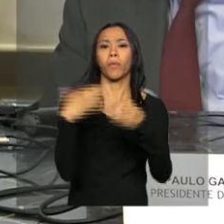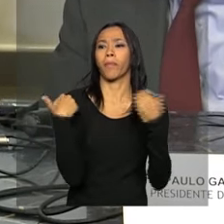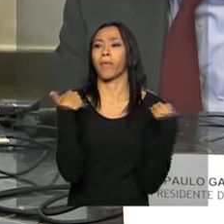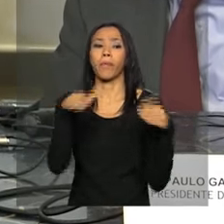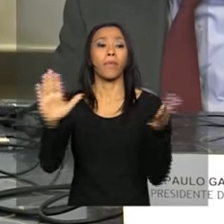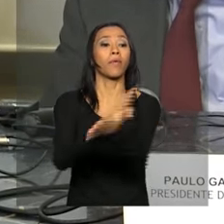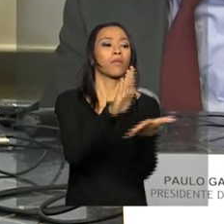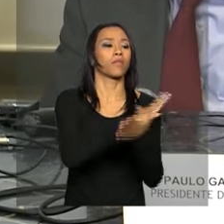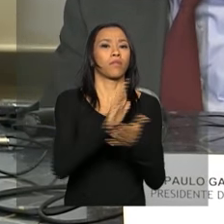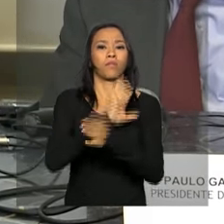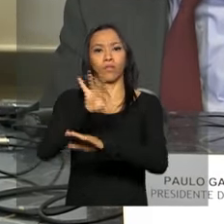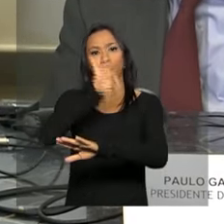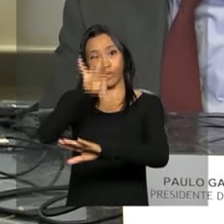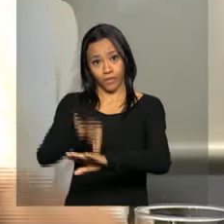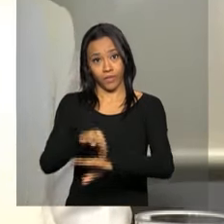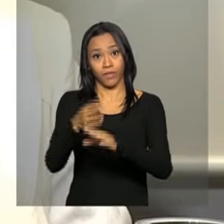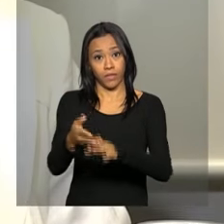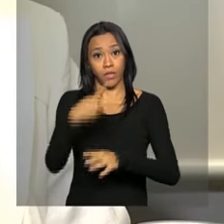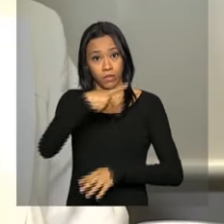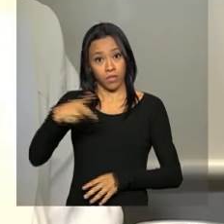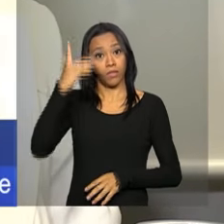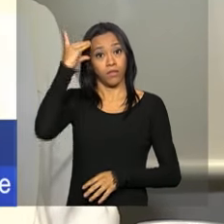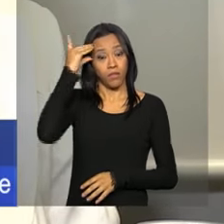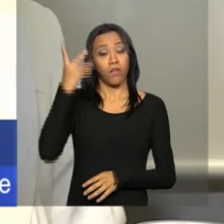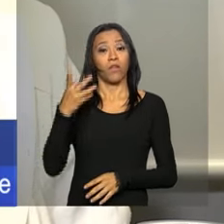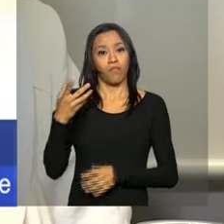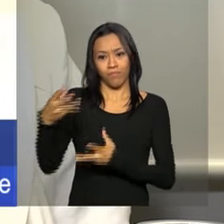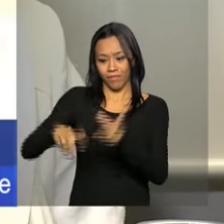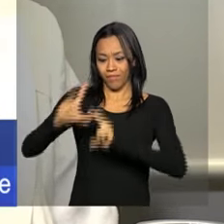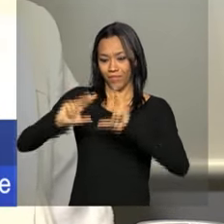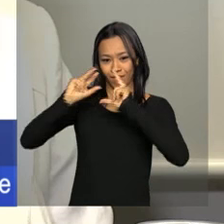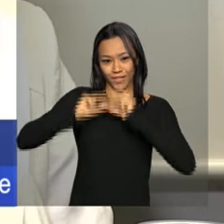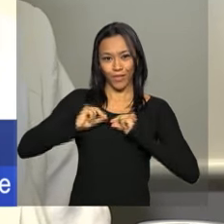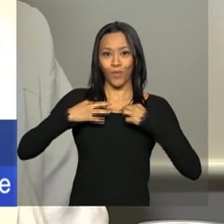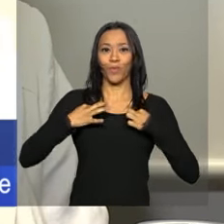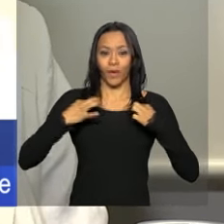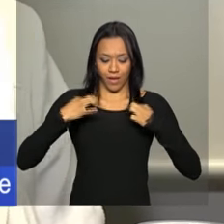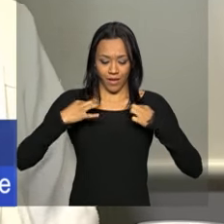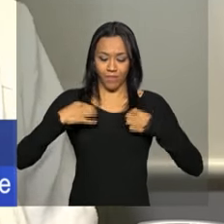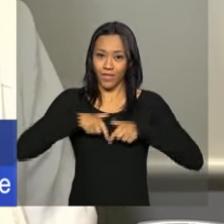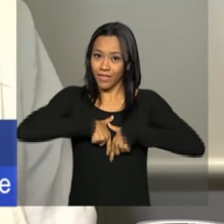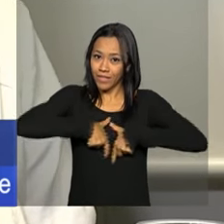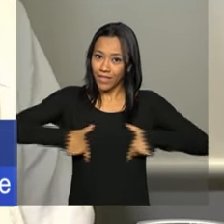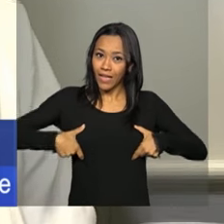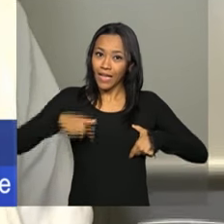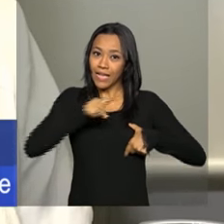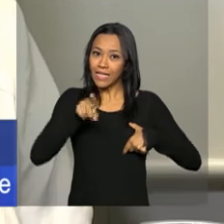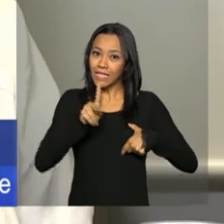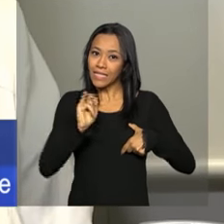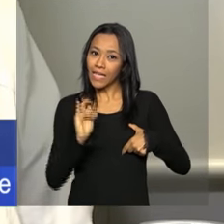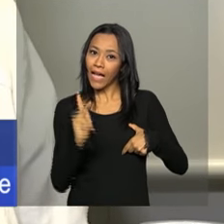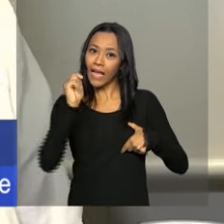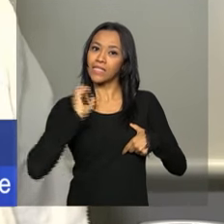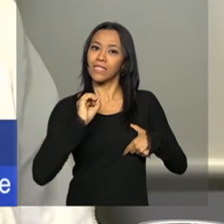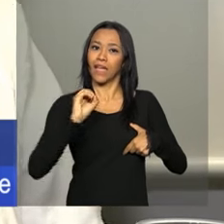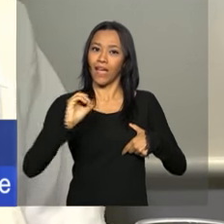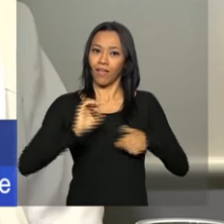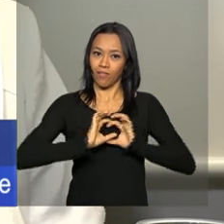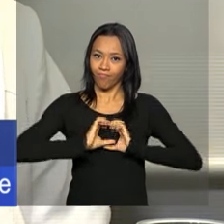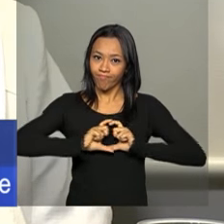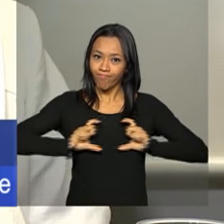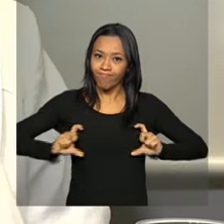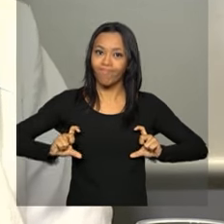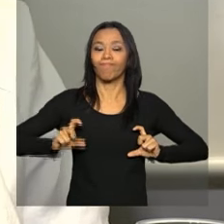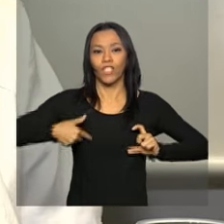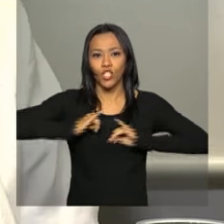comunidade para combater o mosquito. A senhora presidenta, inclusive, me presenteou com essa camiseta, Zika Zero, que diz no logo